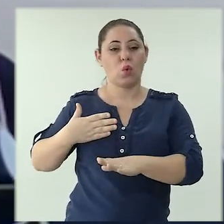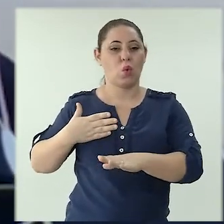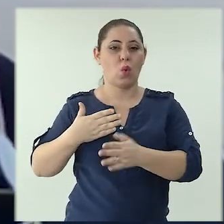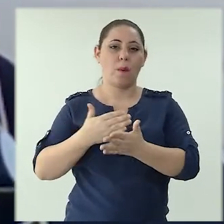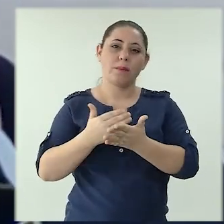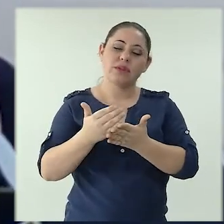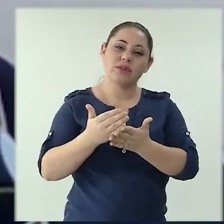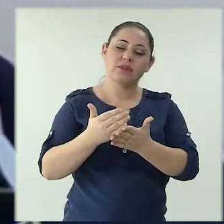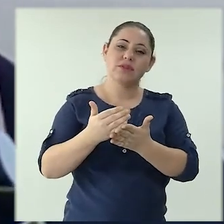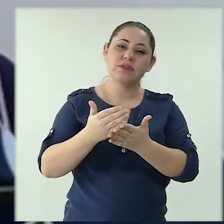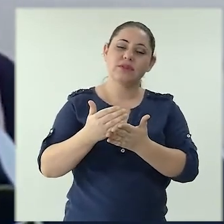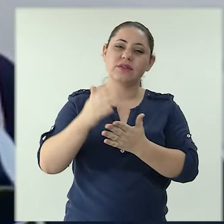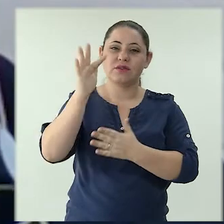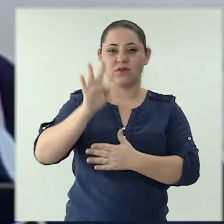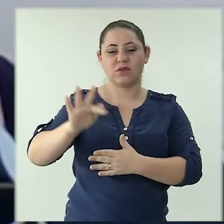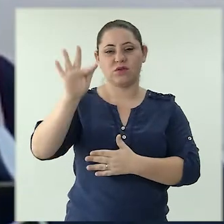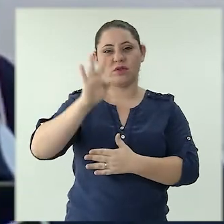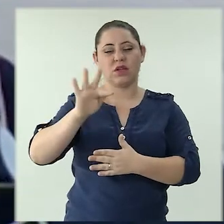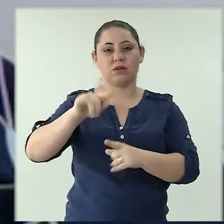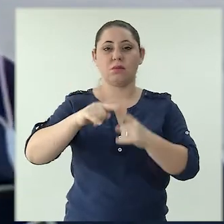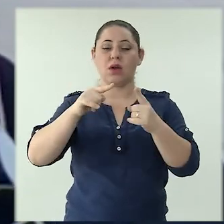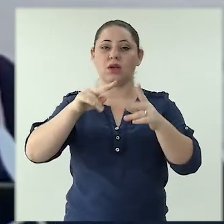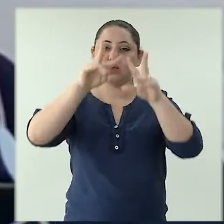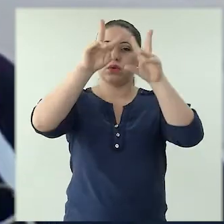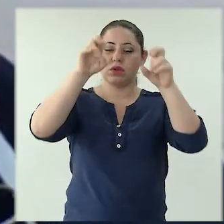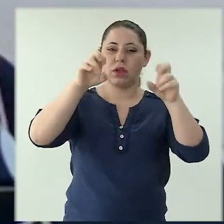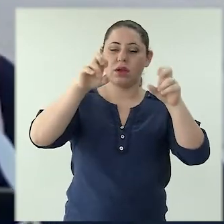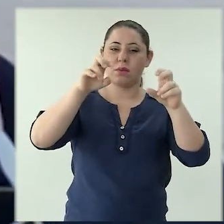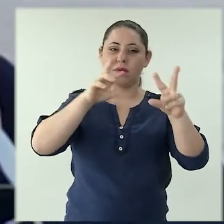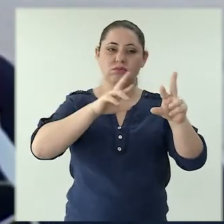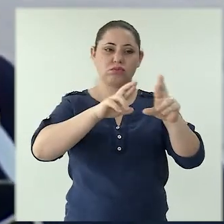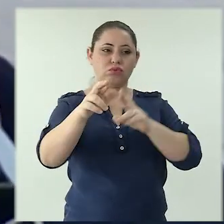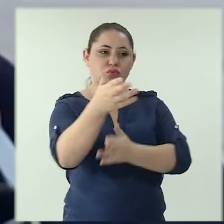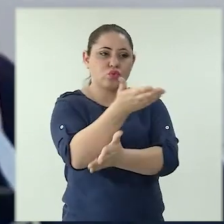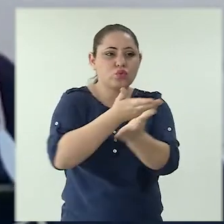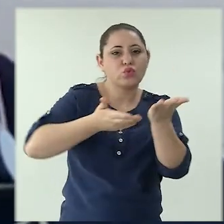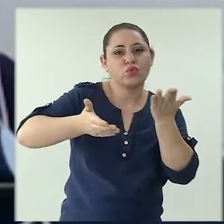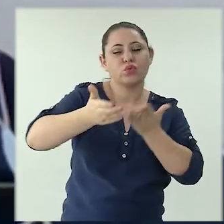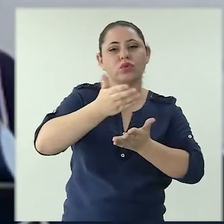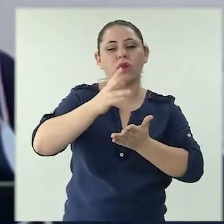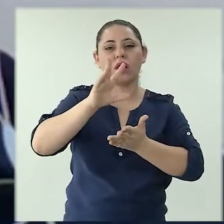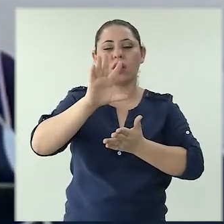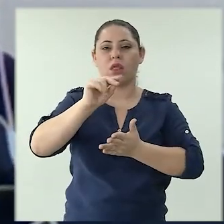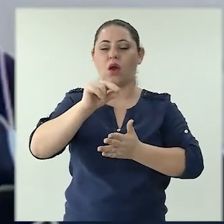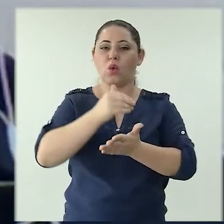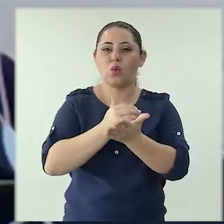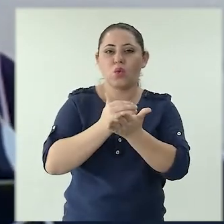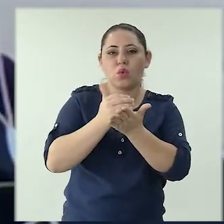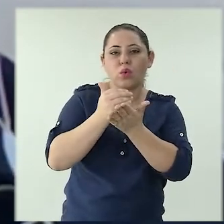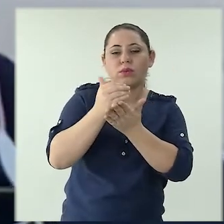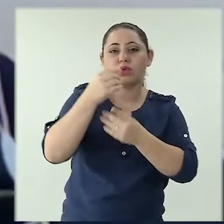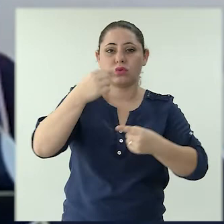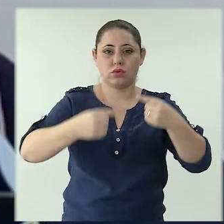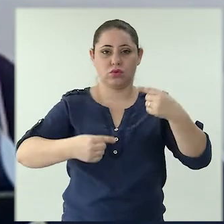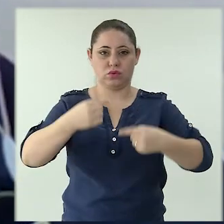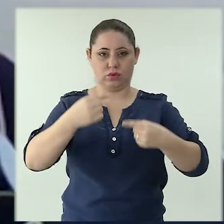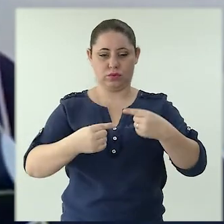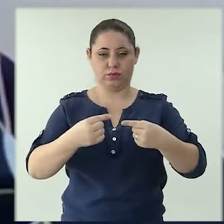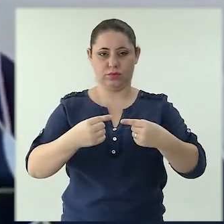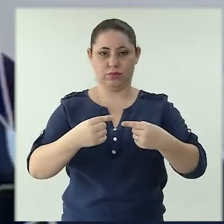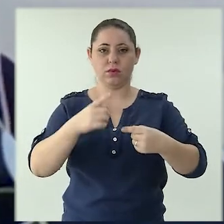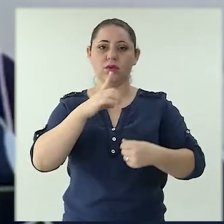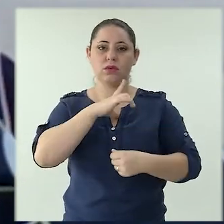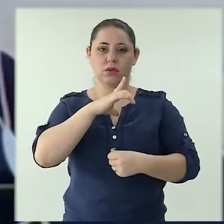quando eu ingressei na faculdade, as nossas discussões eram exatamente essa, sobre conciliação e mediação, que estava iniciando essas discussões,